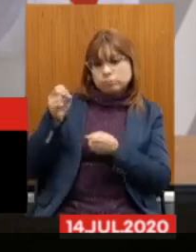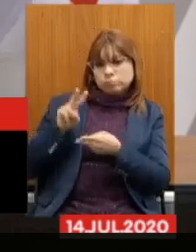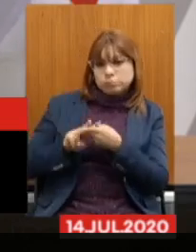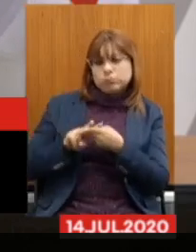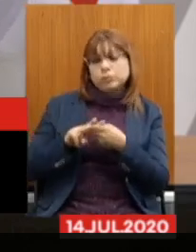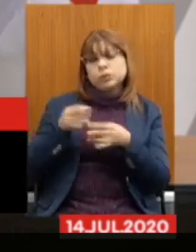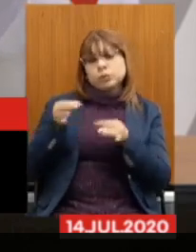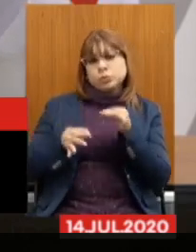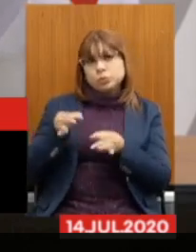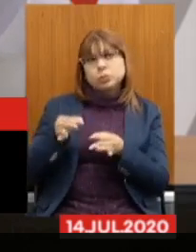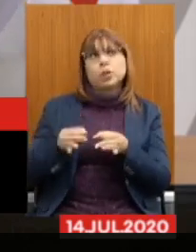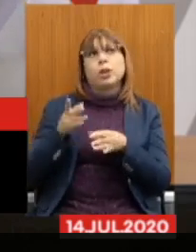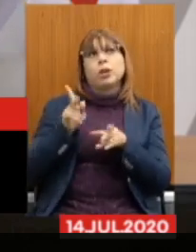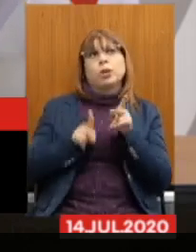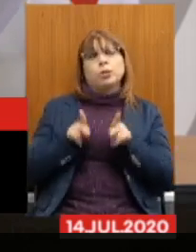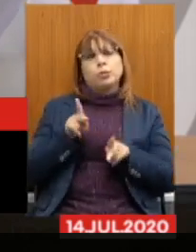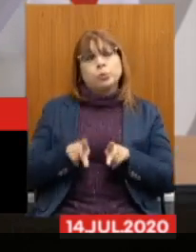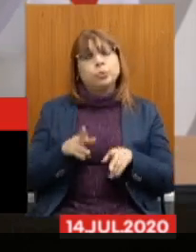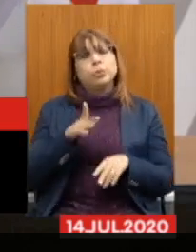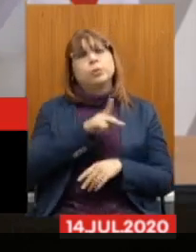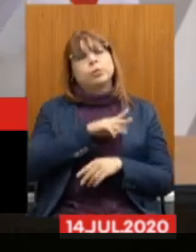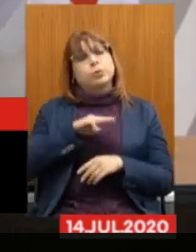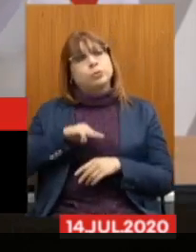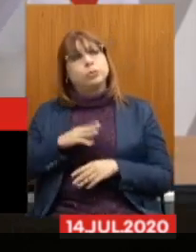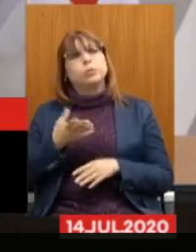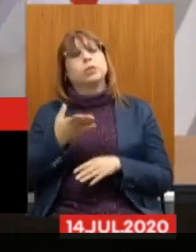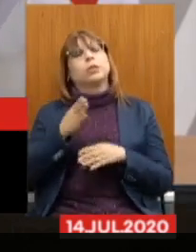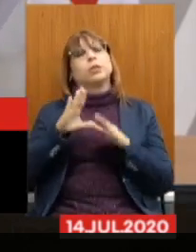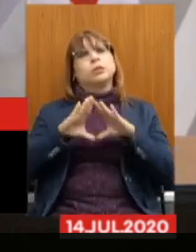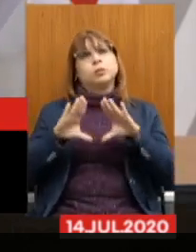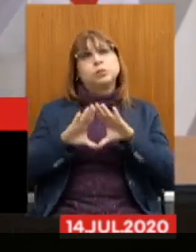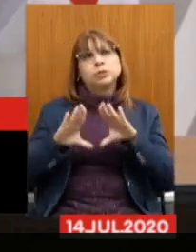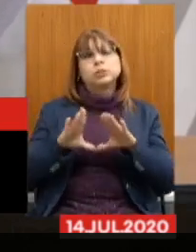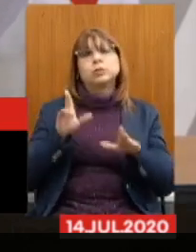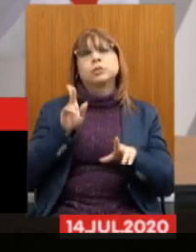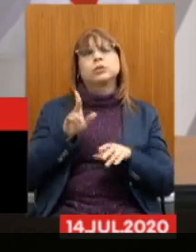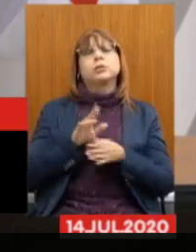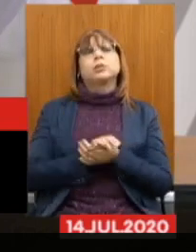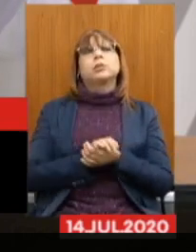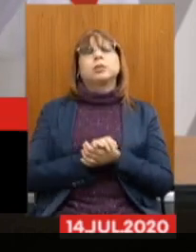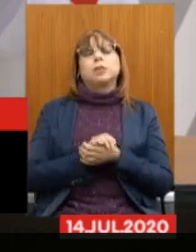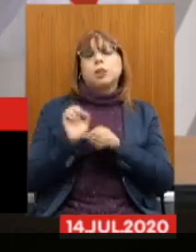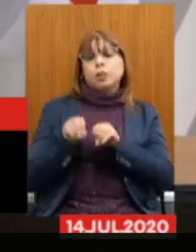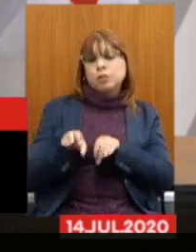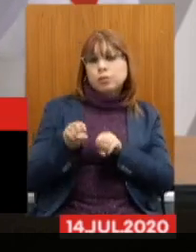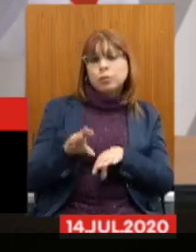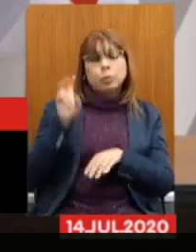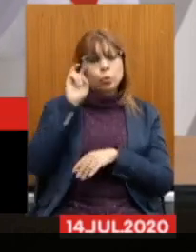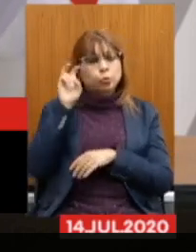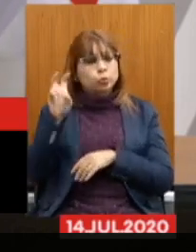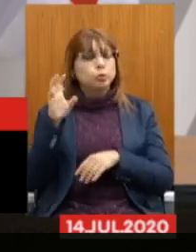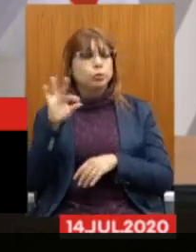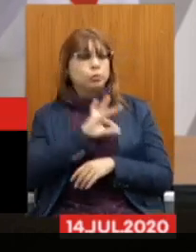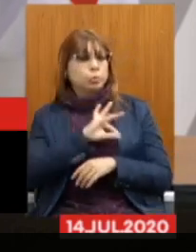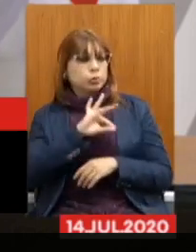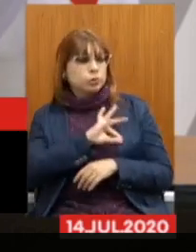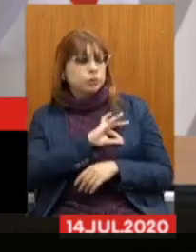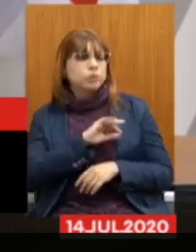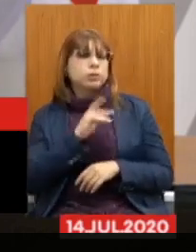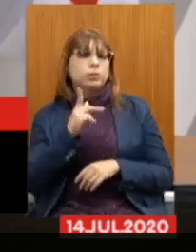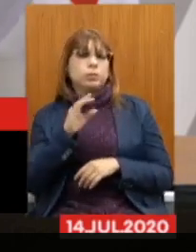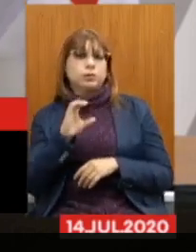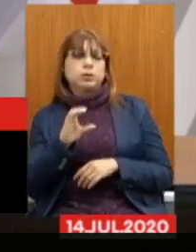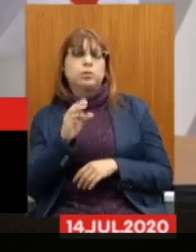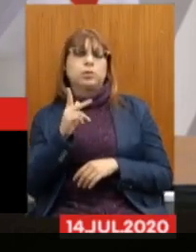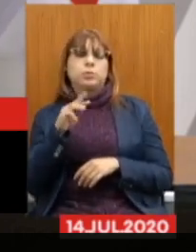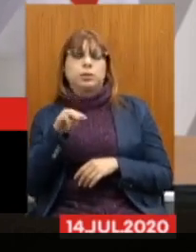judiciário, Ministério Público, a Defensoria Pública, Procuradoria, Assembleia Legislativa, a Educação, a Cultura, as Polícias Militar e Civil